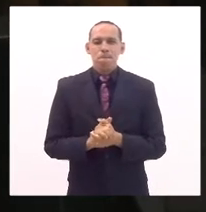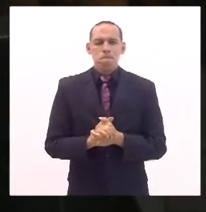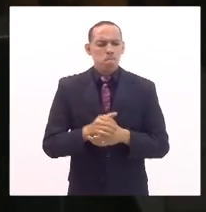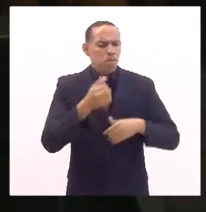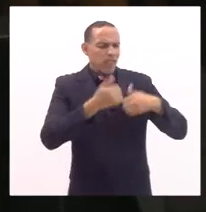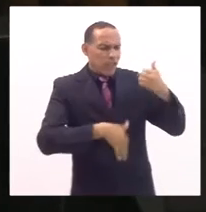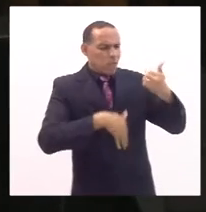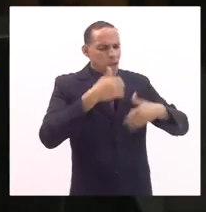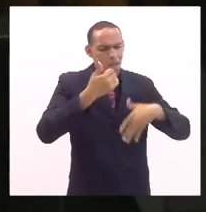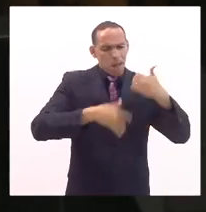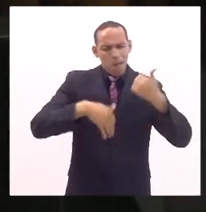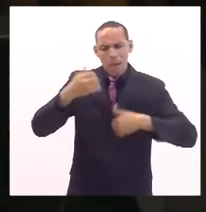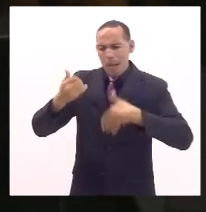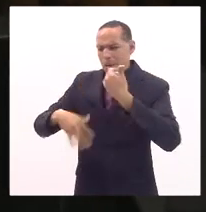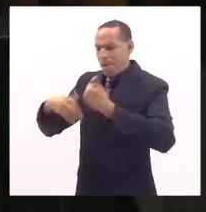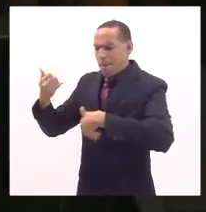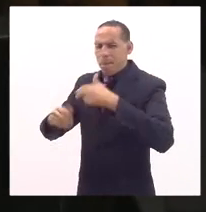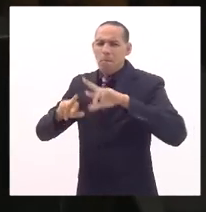depoimentos em